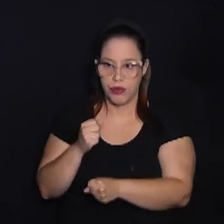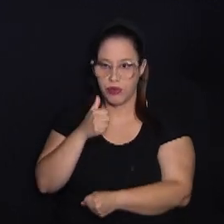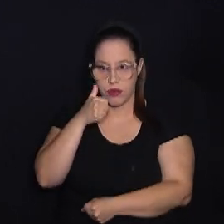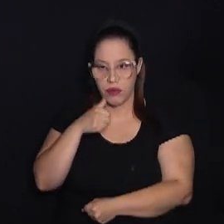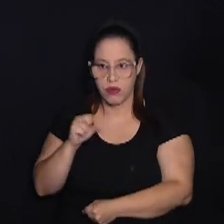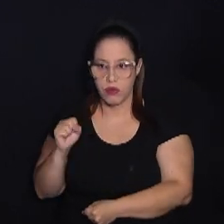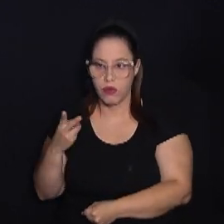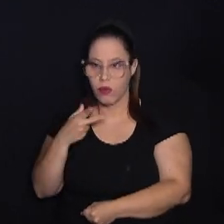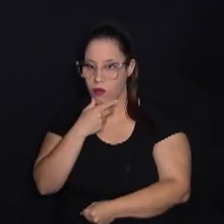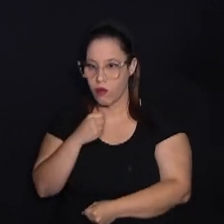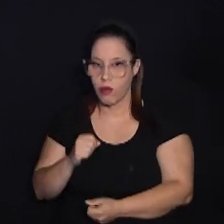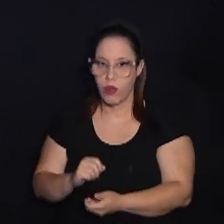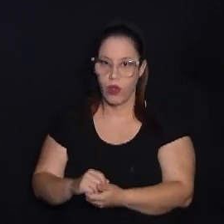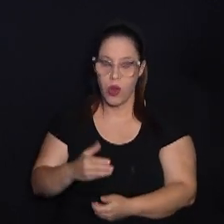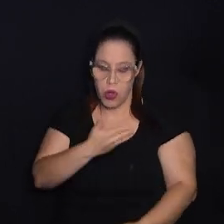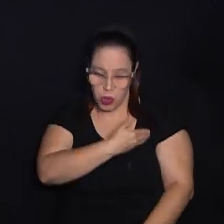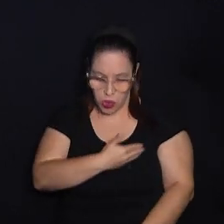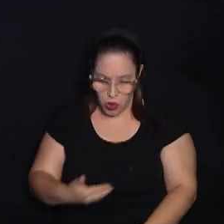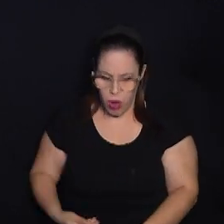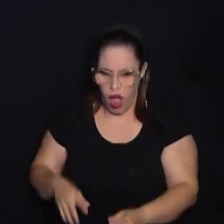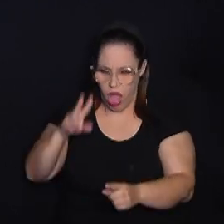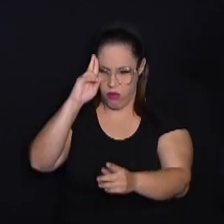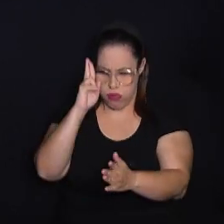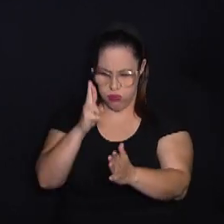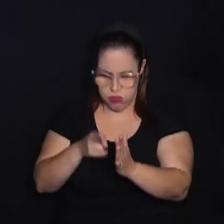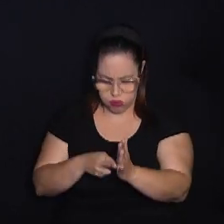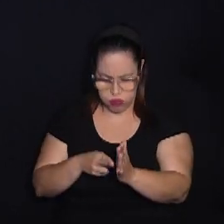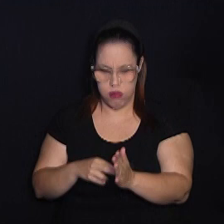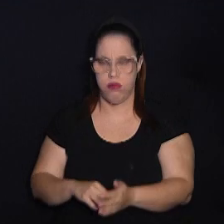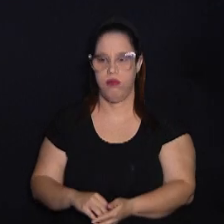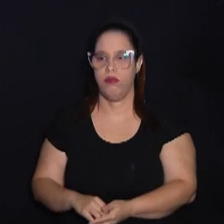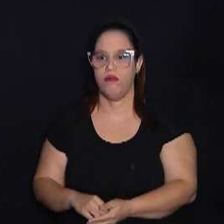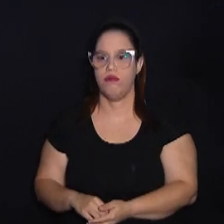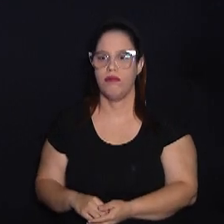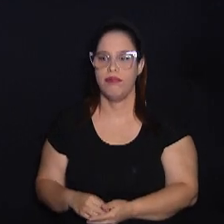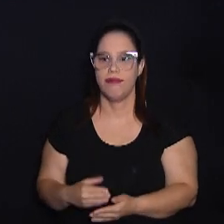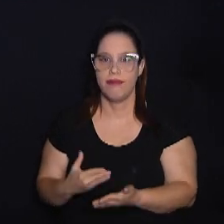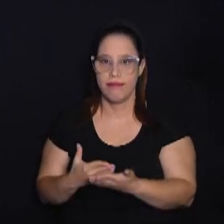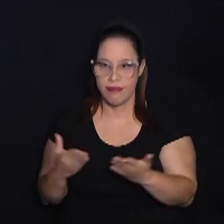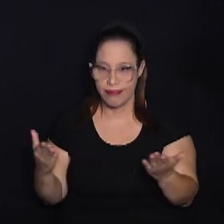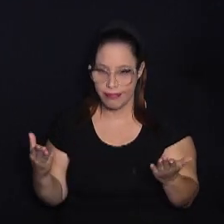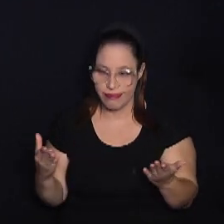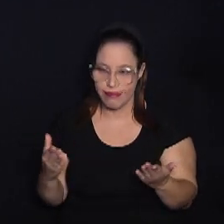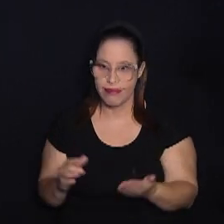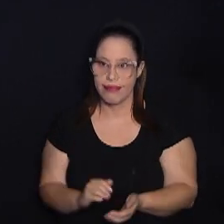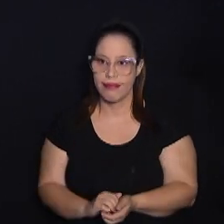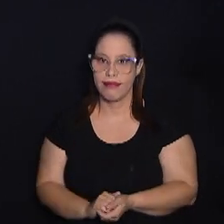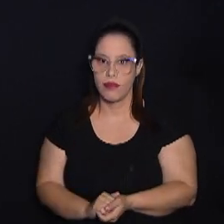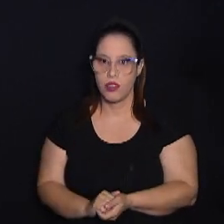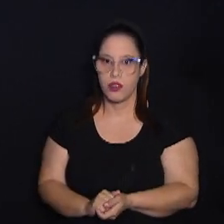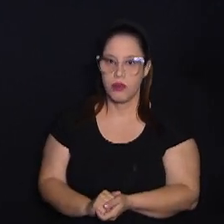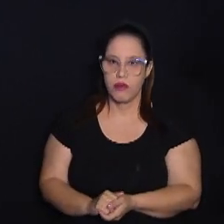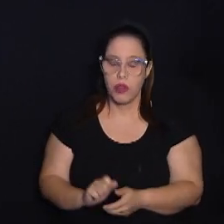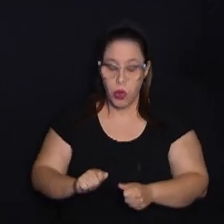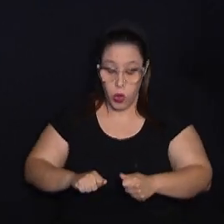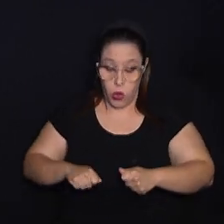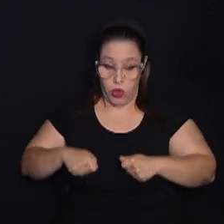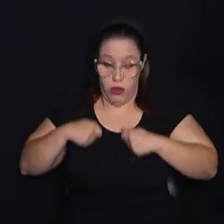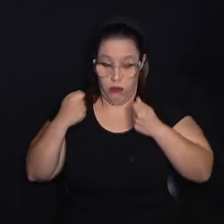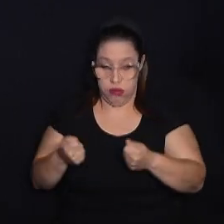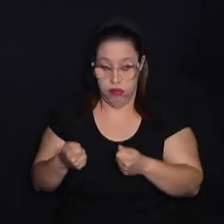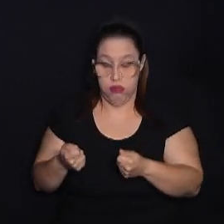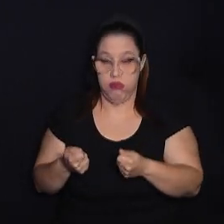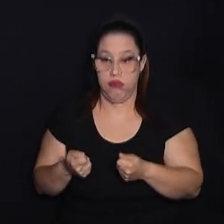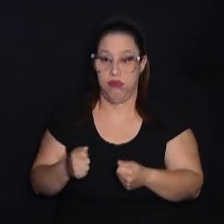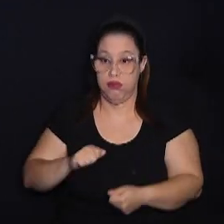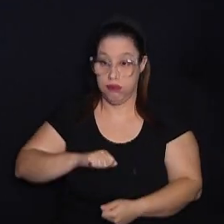órgãos públicos, o reconhecimento que dão para a nossa classe, né, e todo esse empenho que nós temos aí,